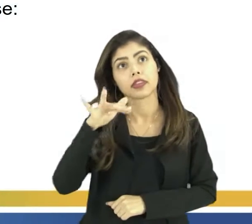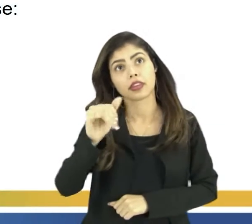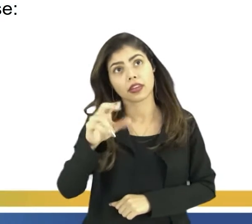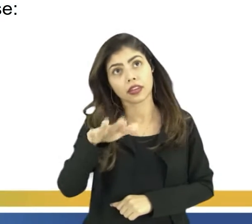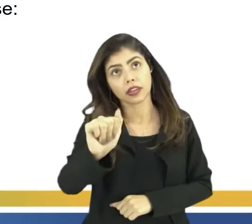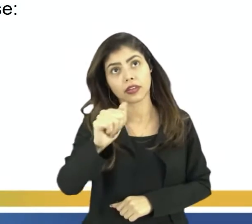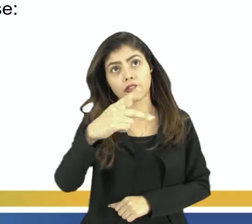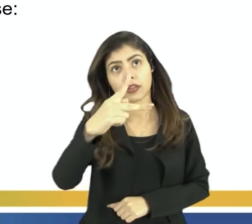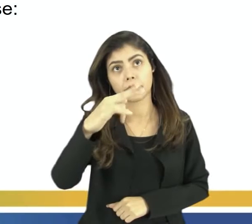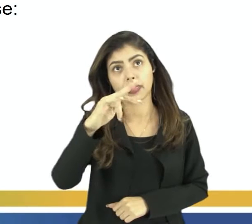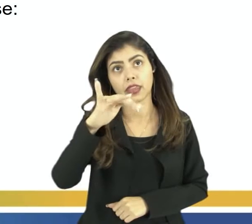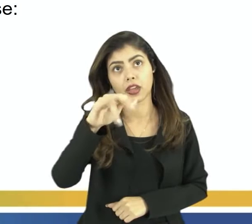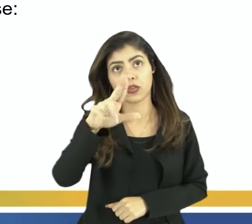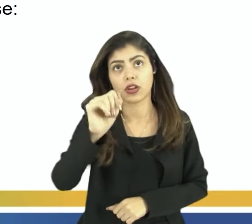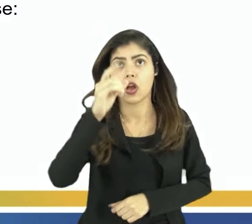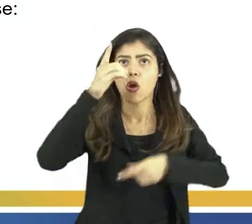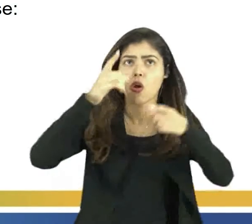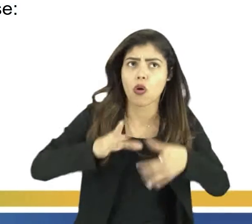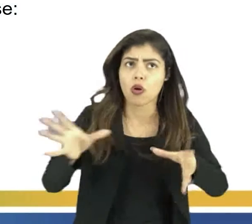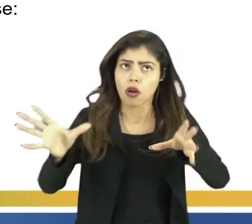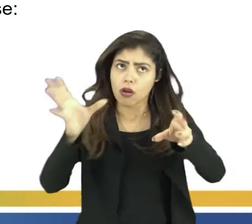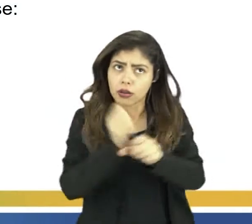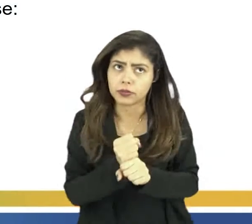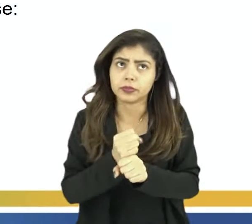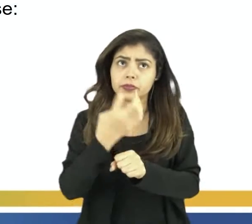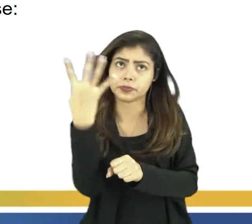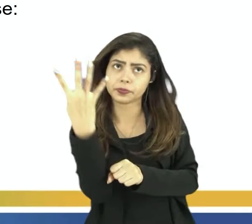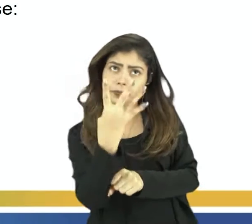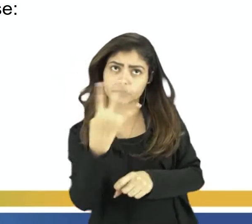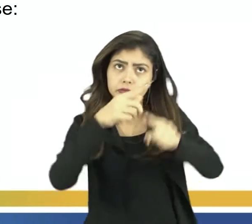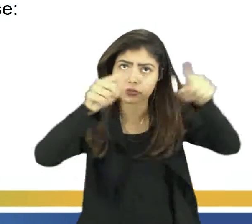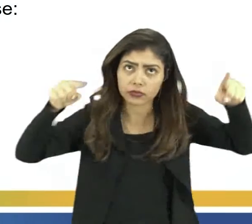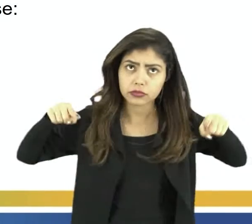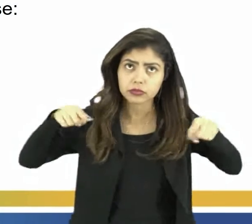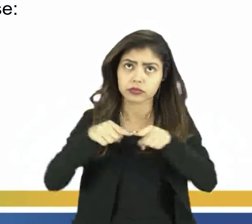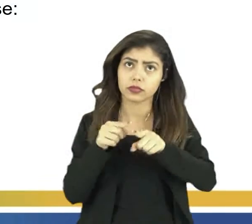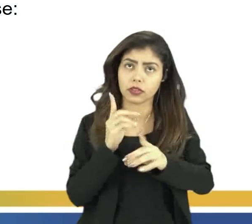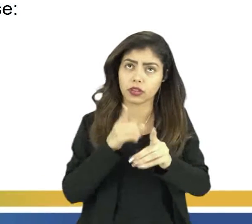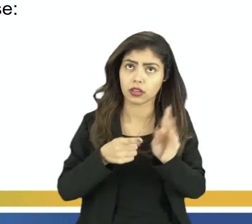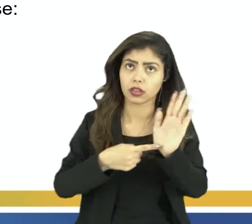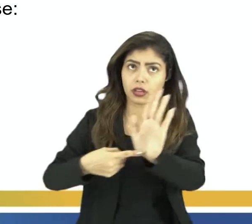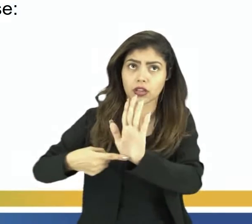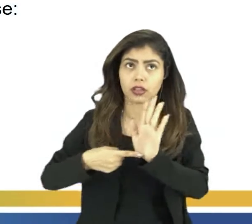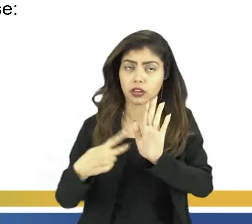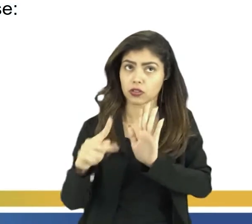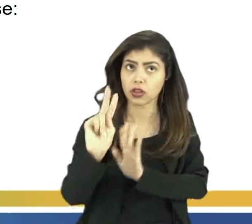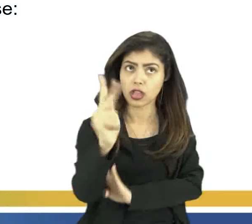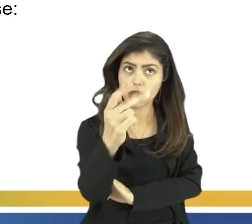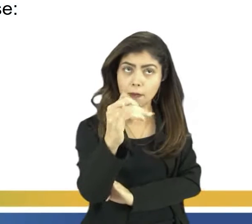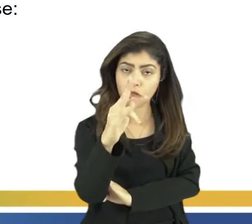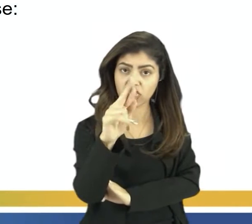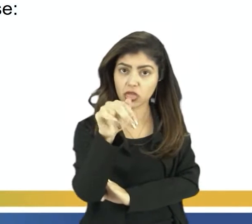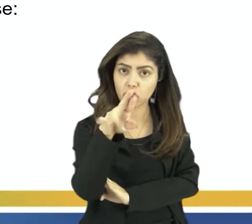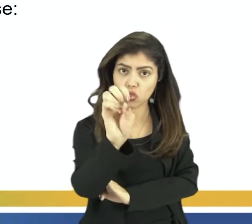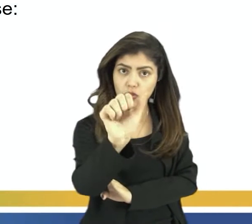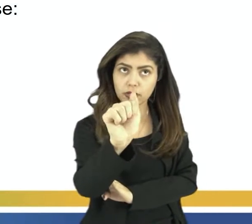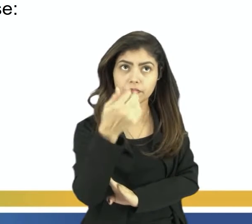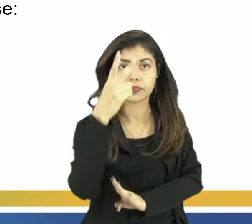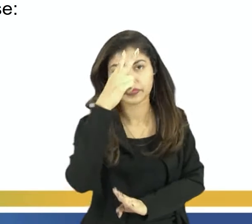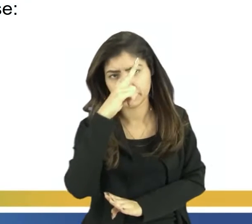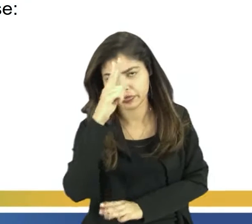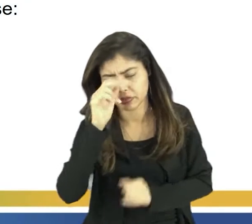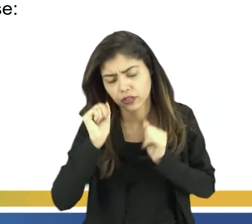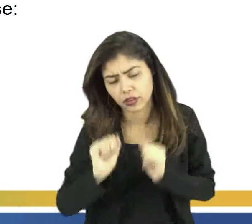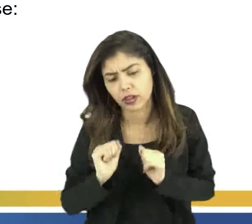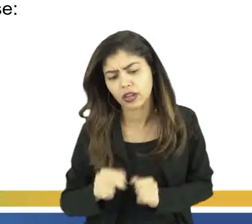de Pitágoras, onde a soma dos quadrados de seus catetos corresponde ao quadrado de sua hipotenusa.